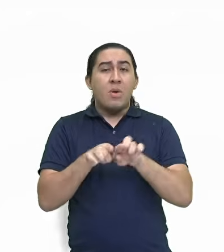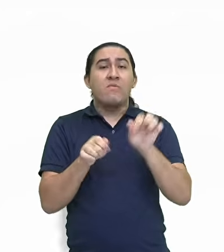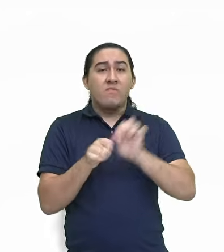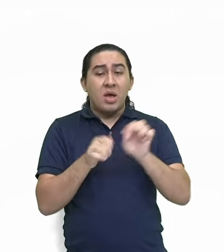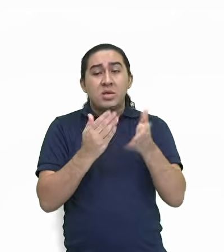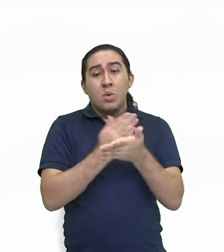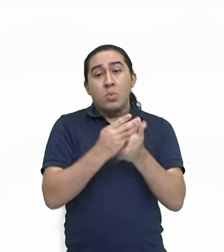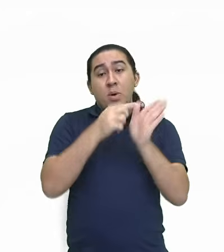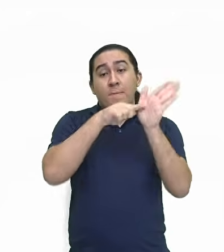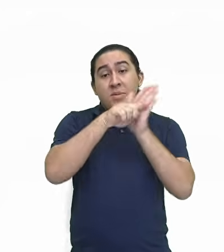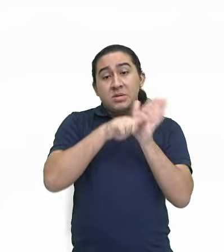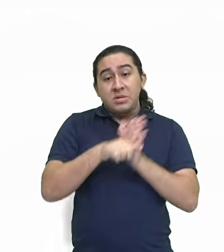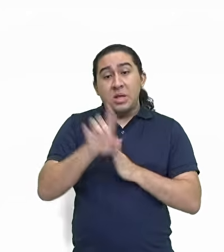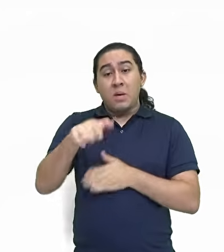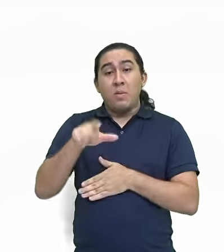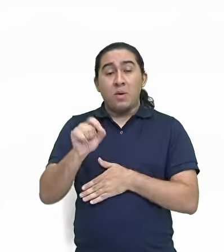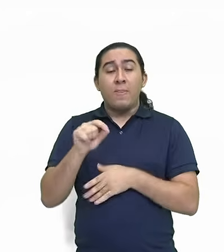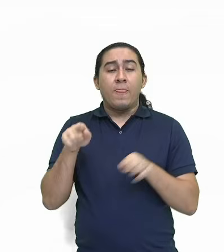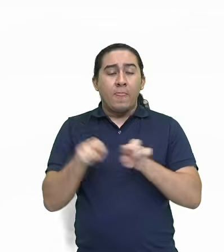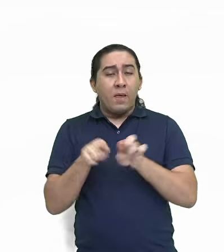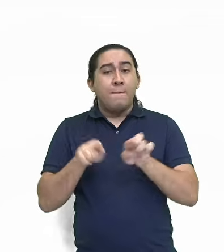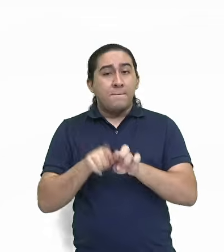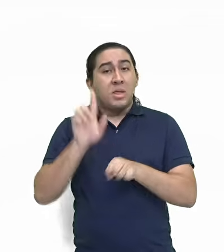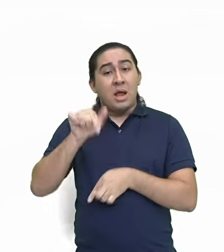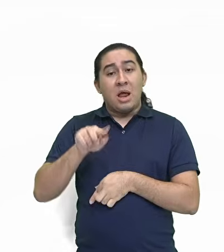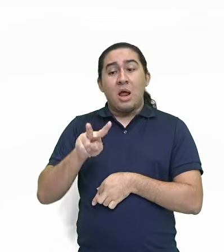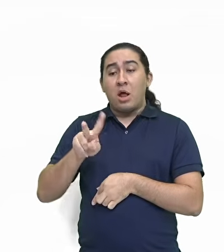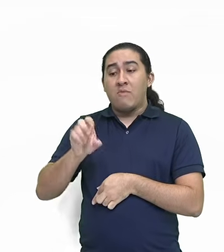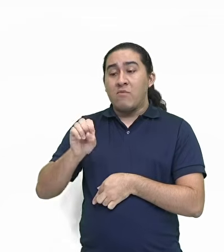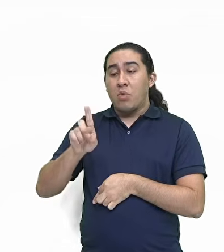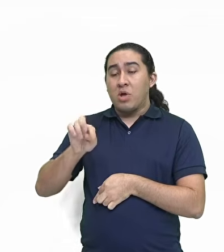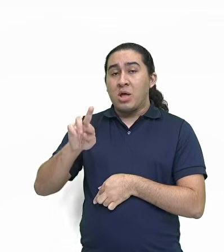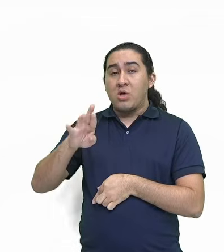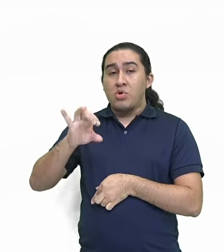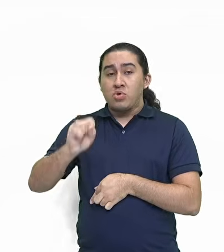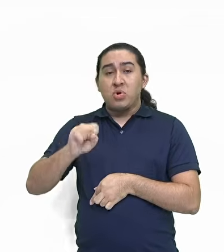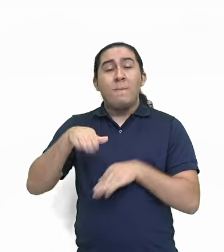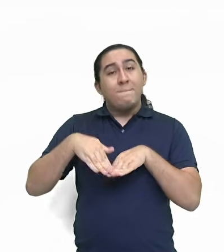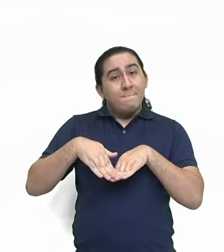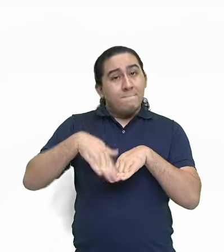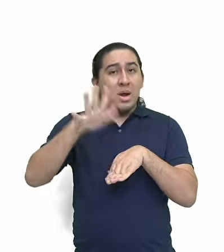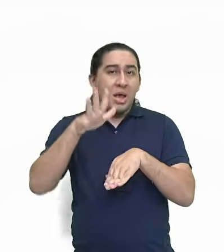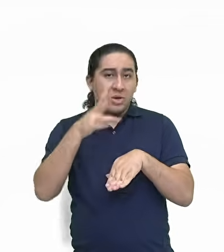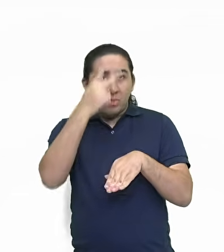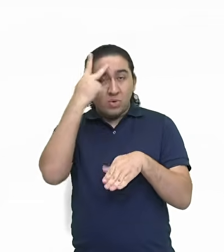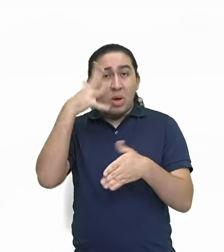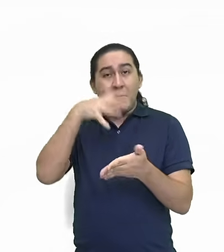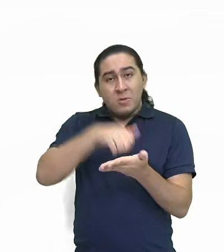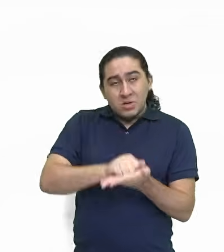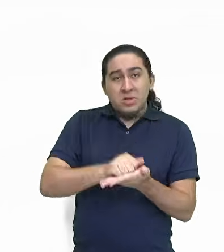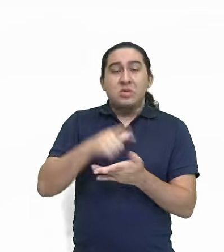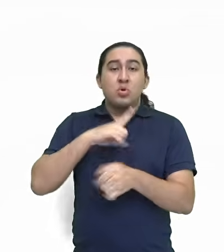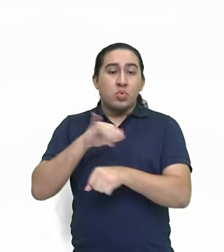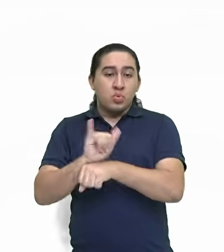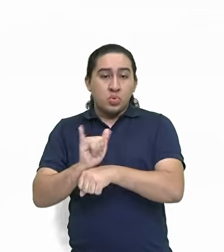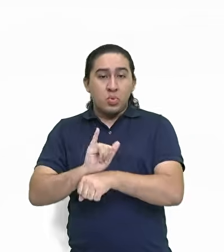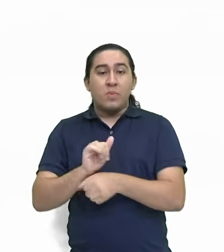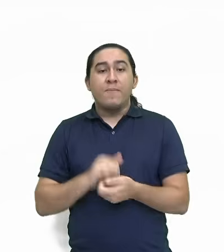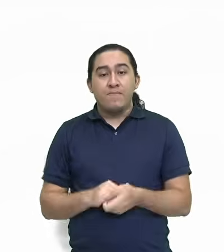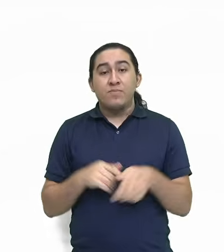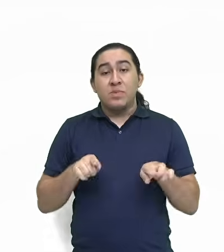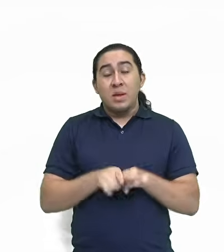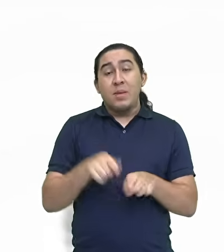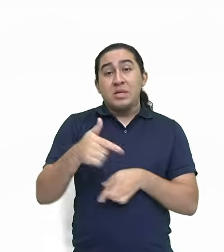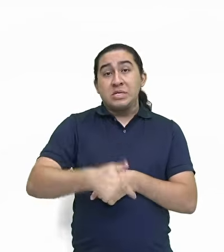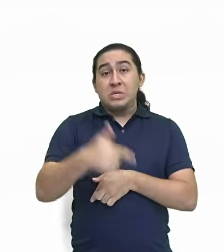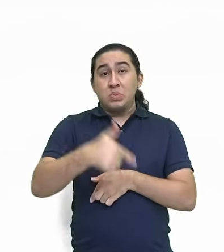pesquisas e é um dos, digamos, vlogueiros com mais inscritos no YouTube, para quem não sabe. Em seguida, nós temos a